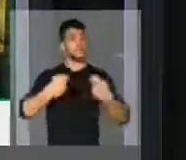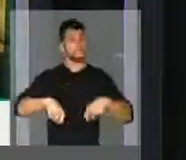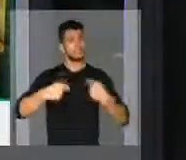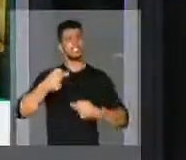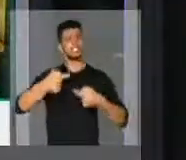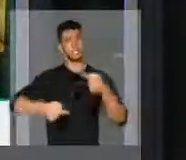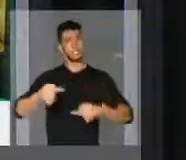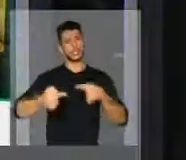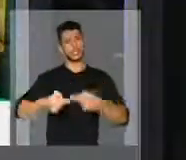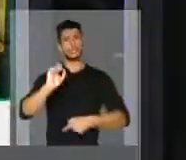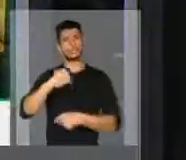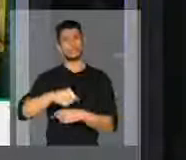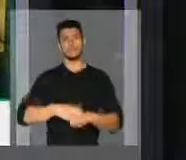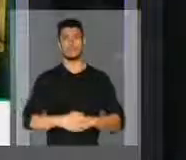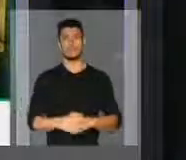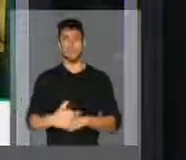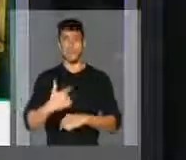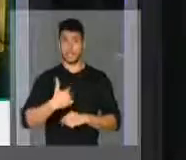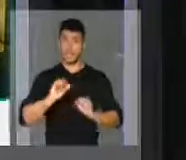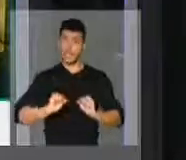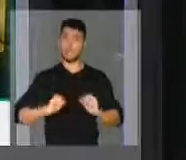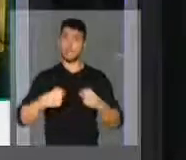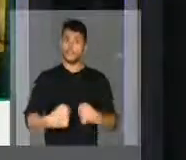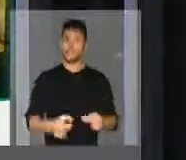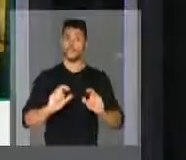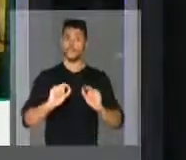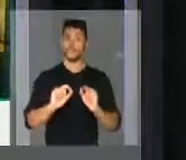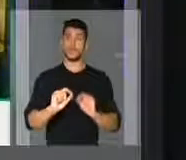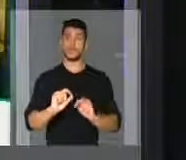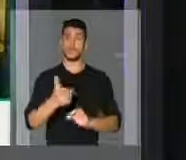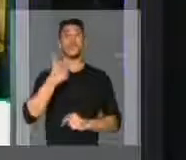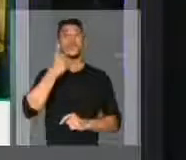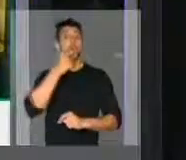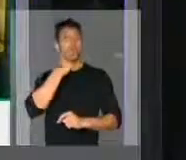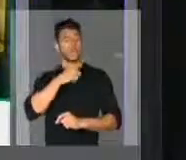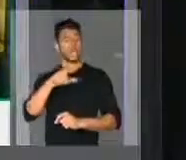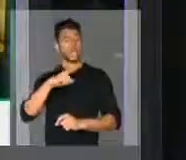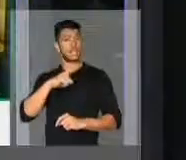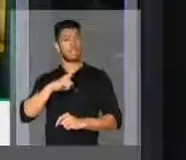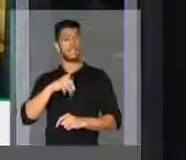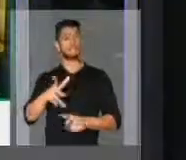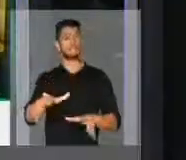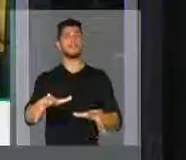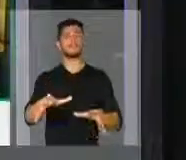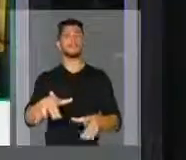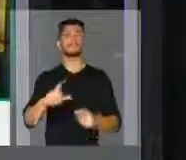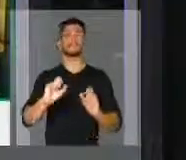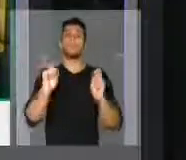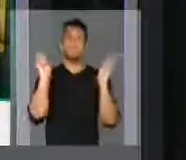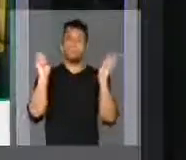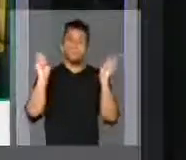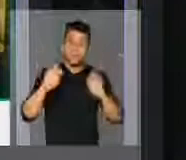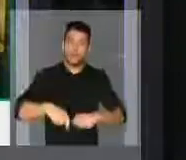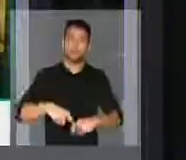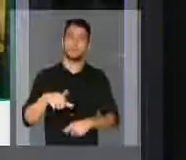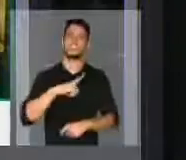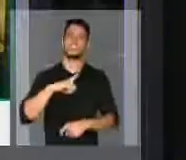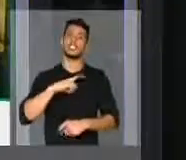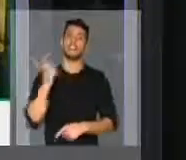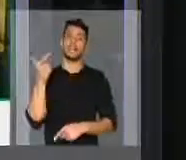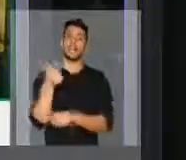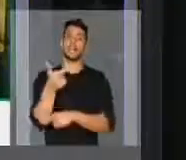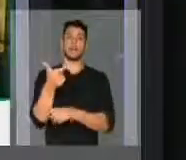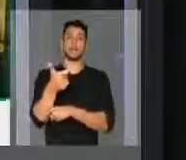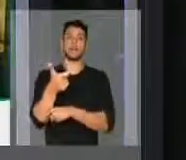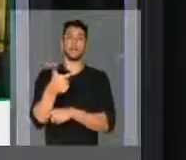que debater. Eu defendo a posse em primeiro plano. O porte de armas. Eu estava